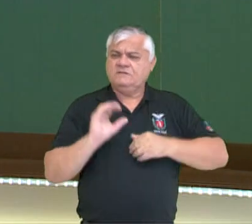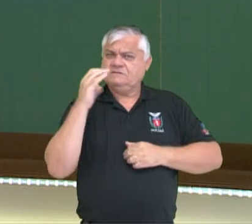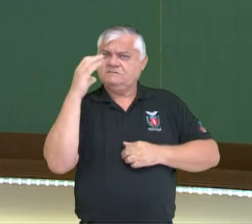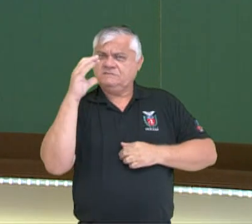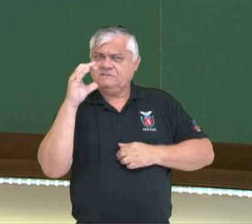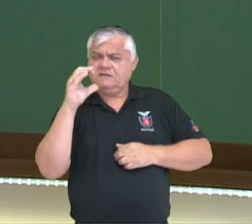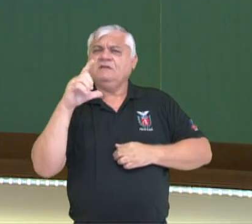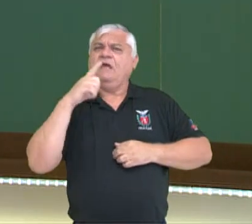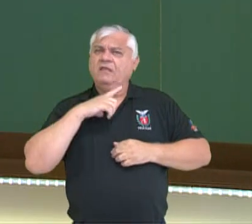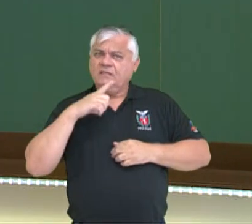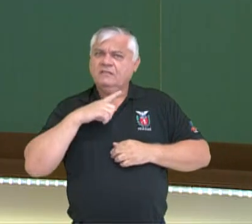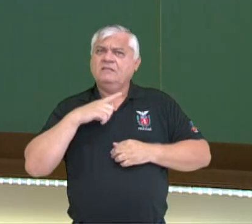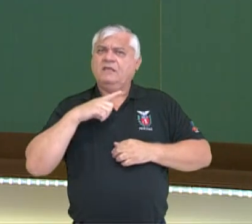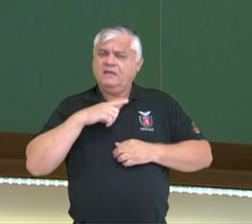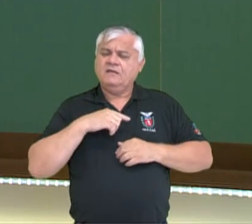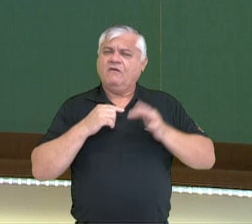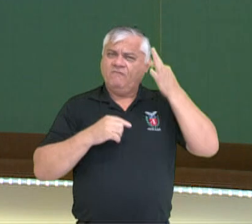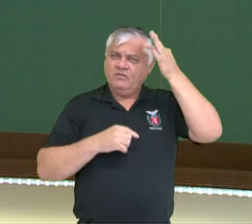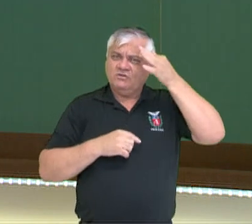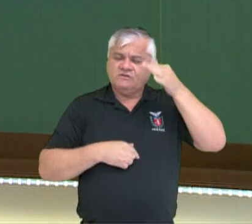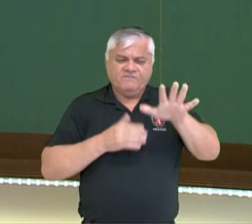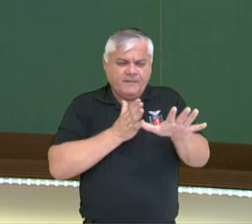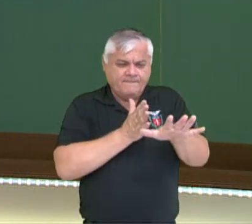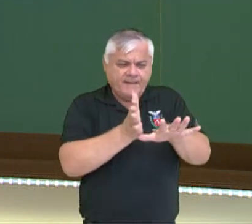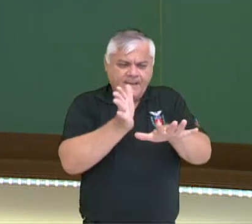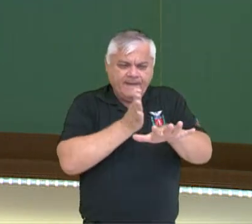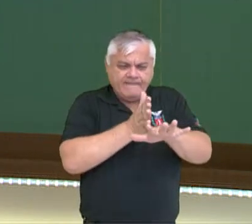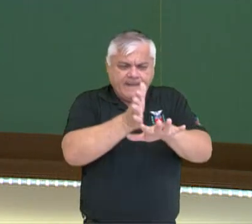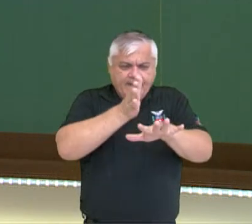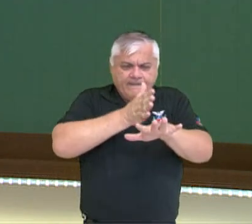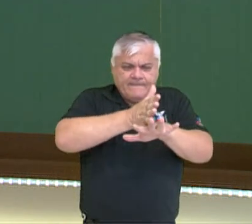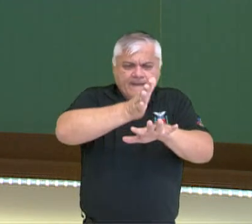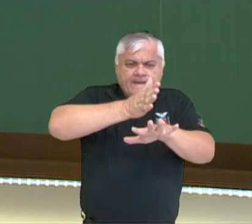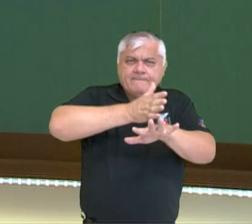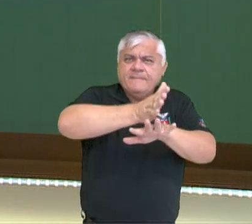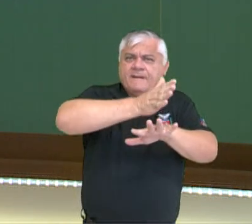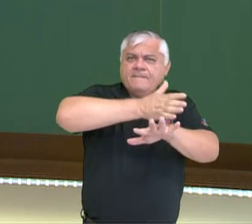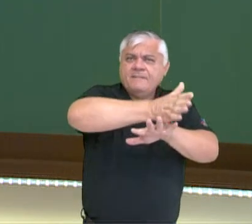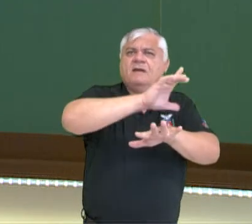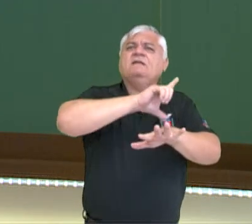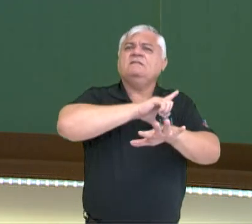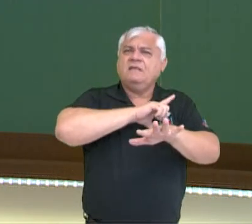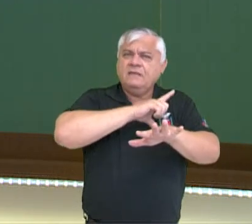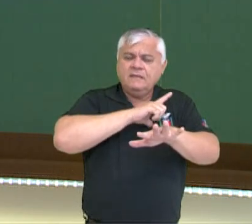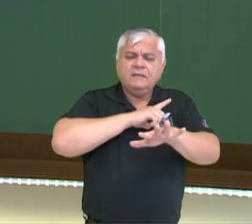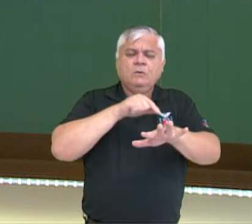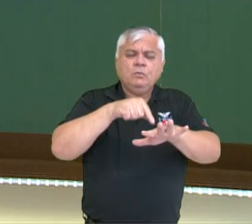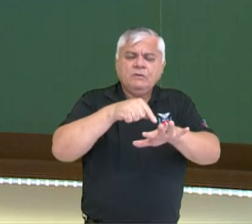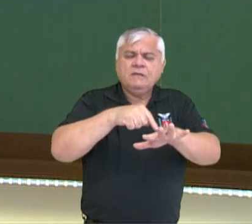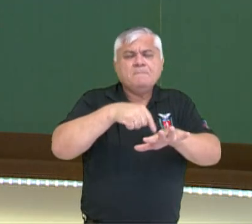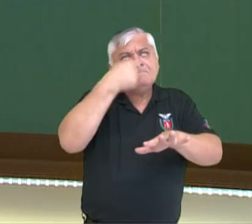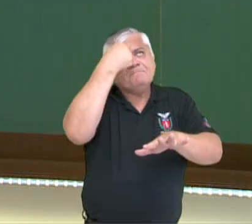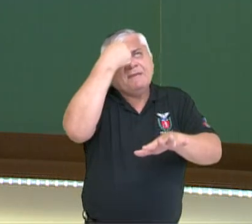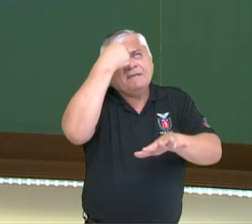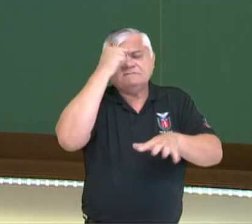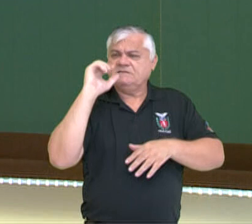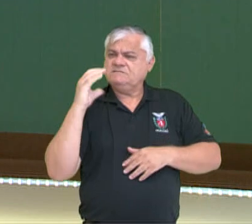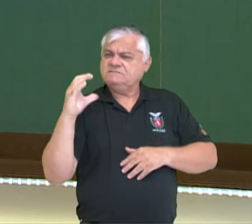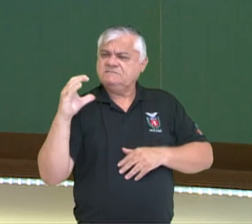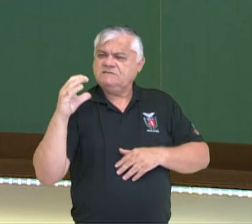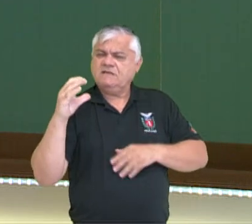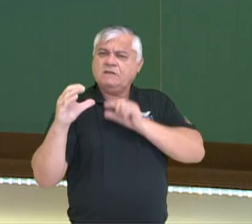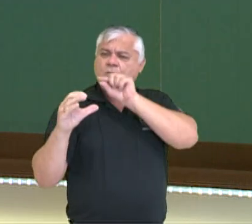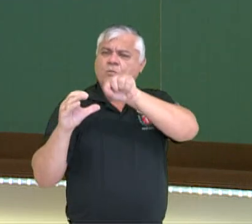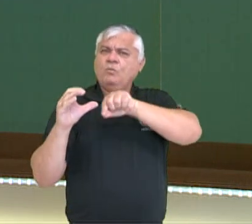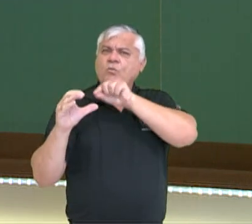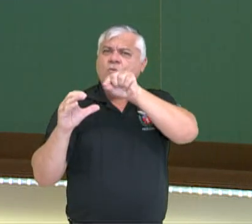um ramo da filosofia que busca justamente se debruçar, pensar a ciência, pensar